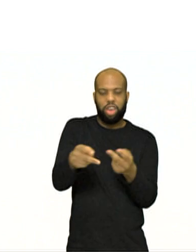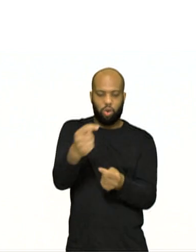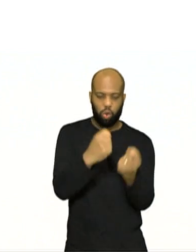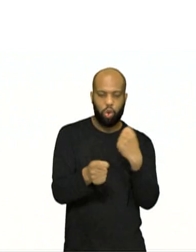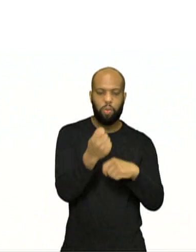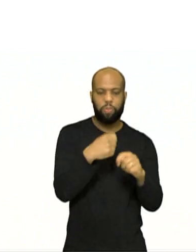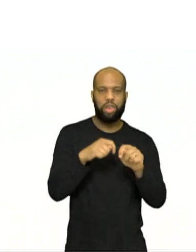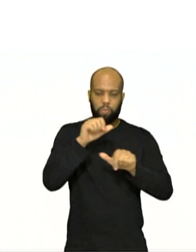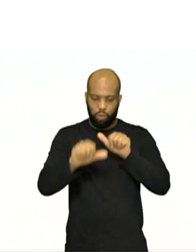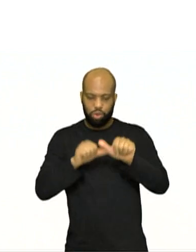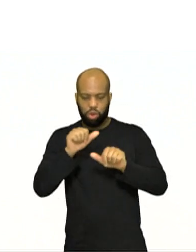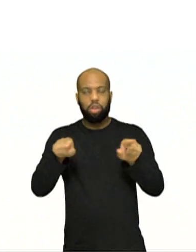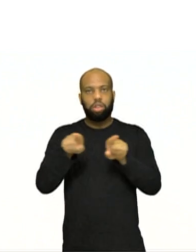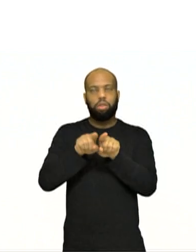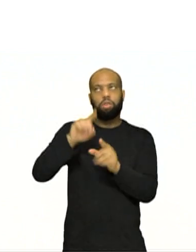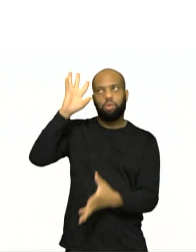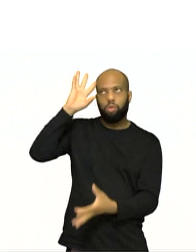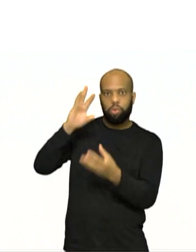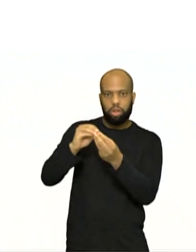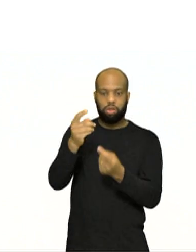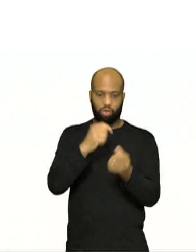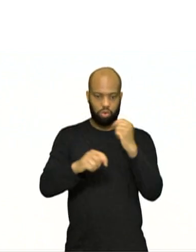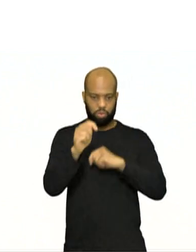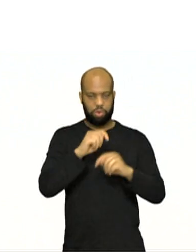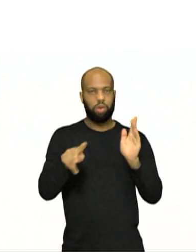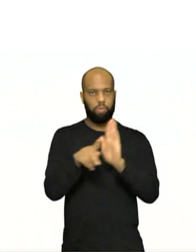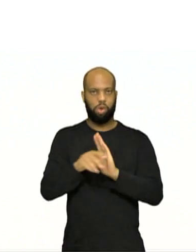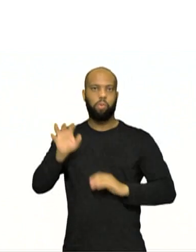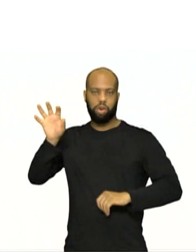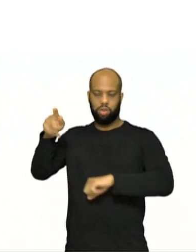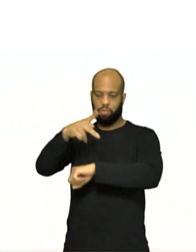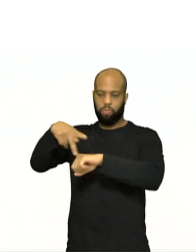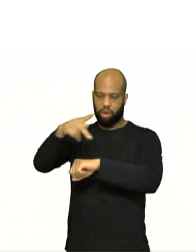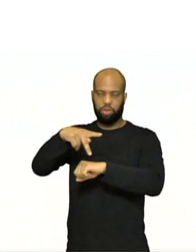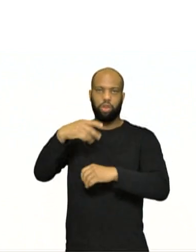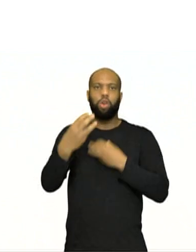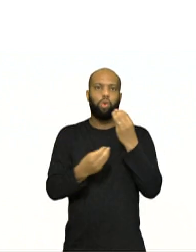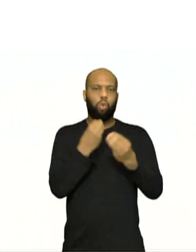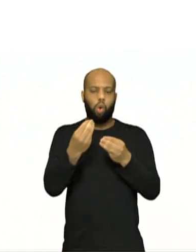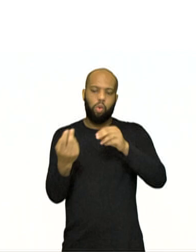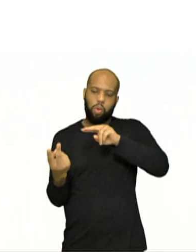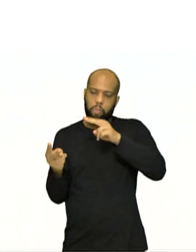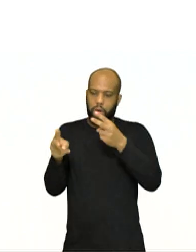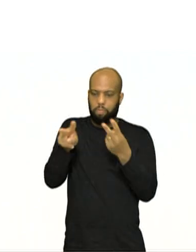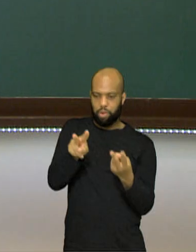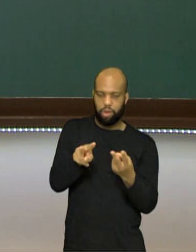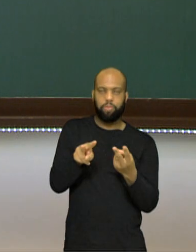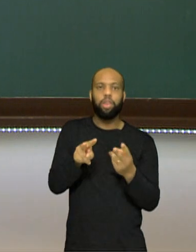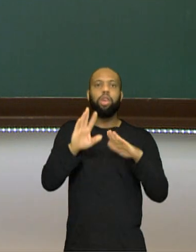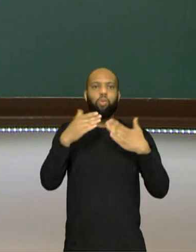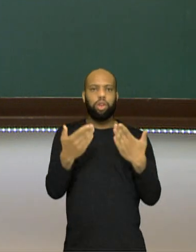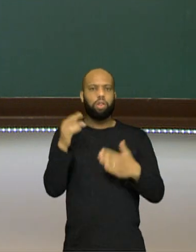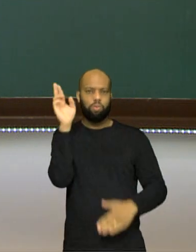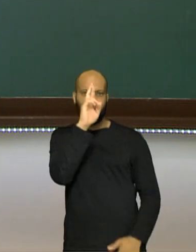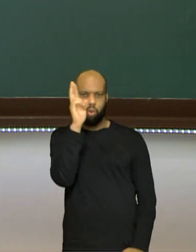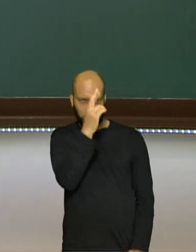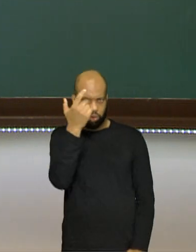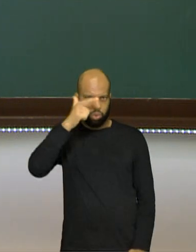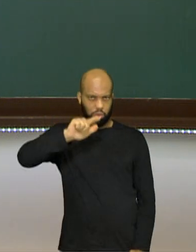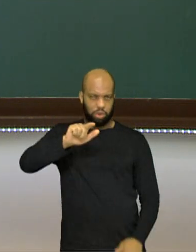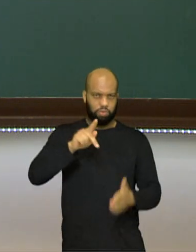e compreender o quadro econômico do país. Como acontece então essa transição e será que a Rússia ela